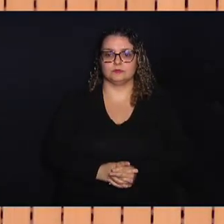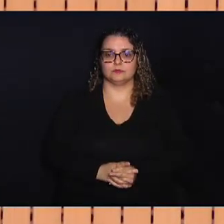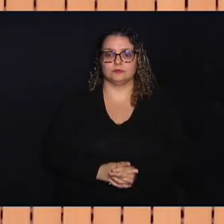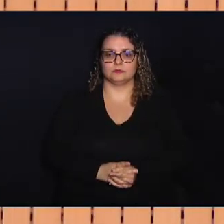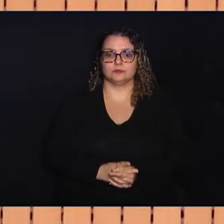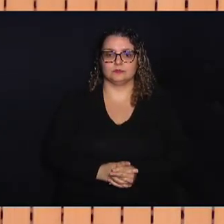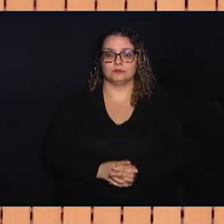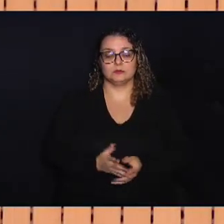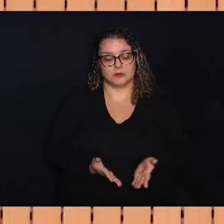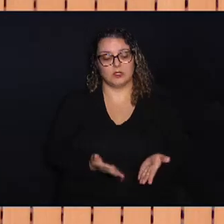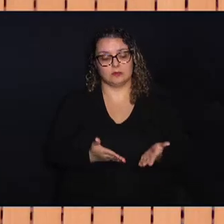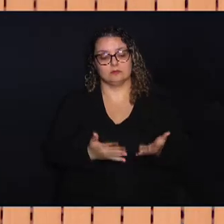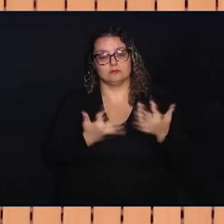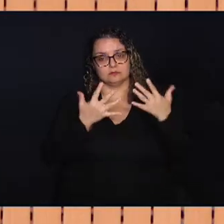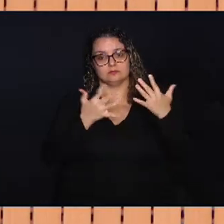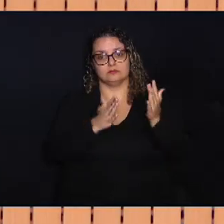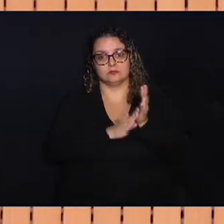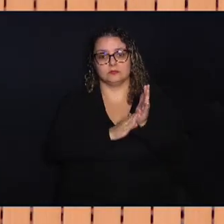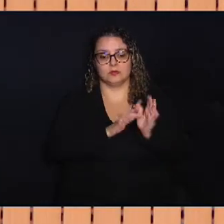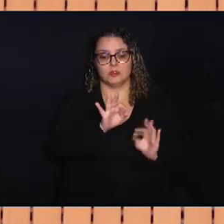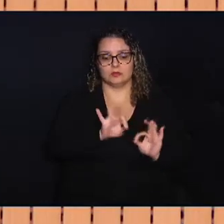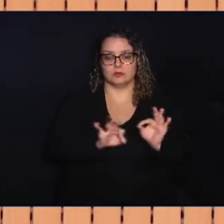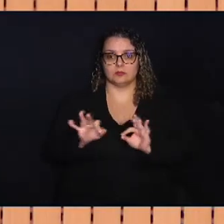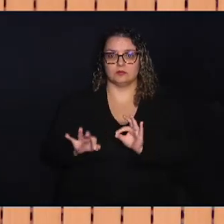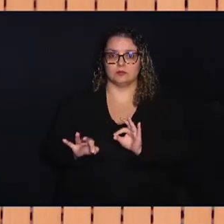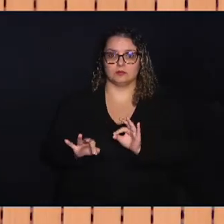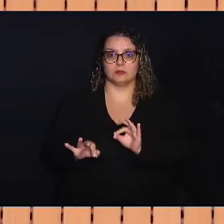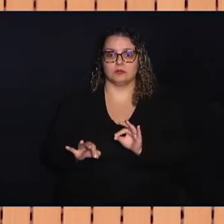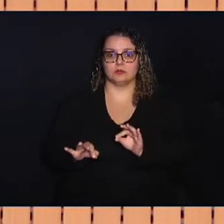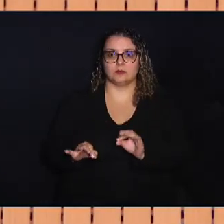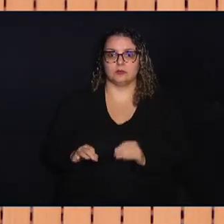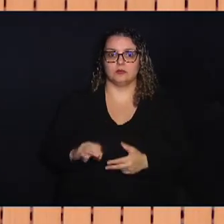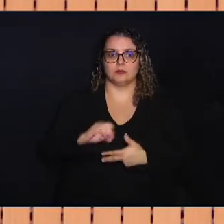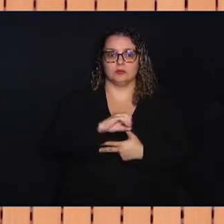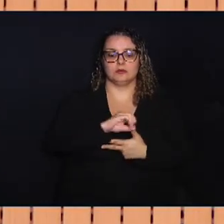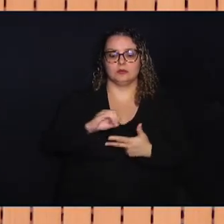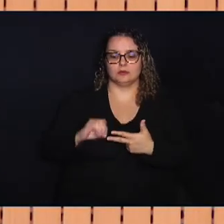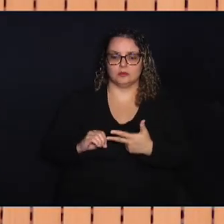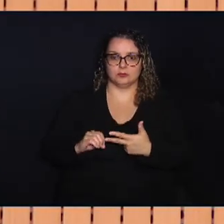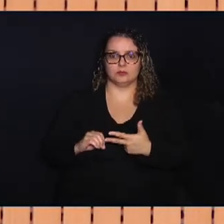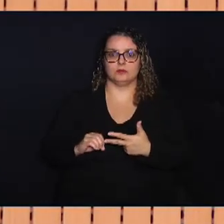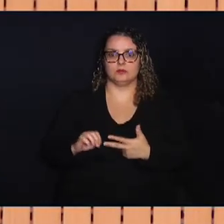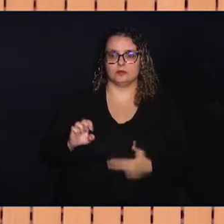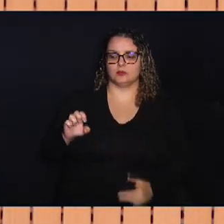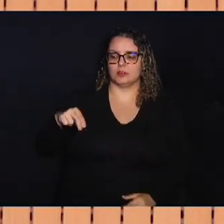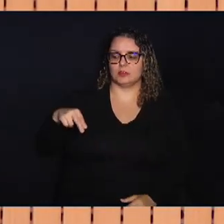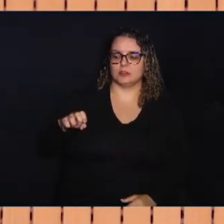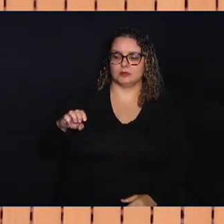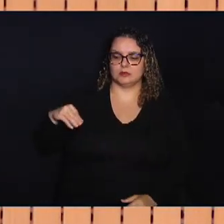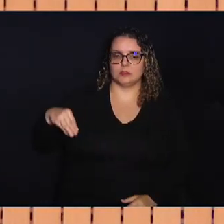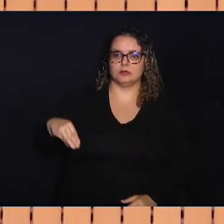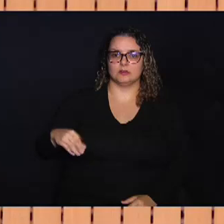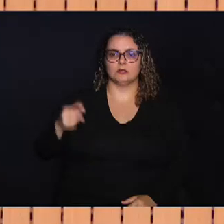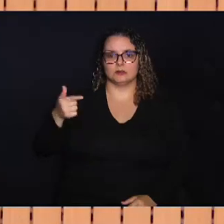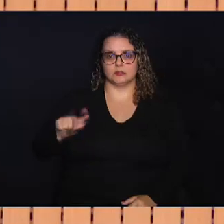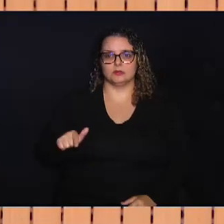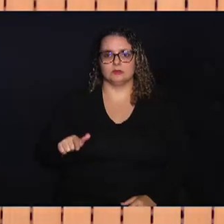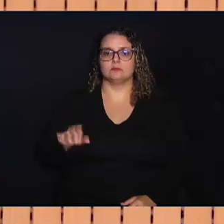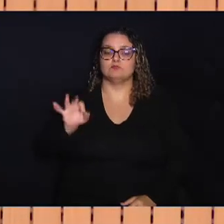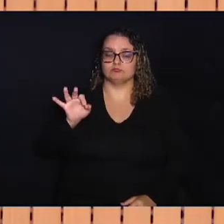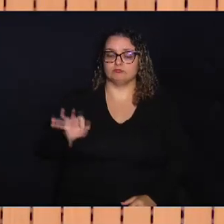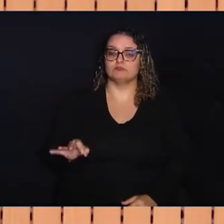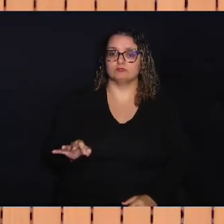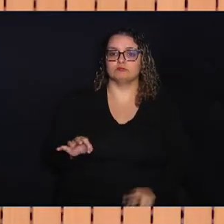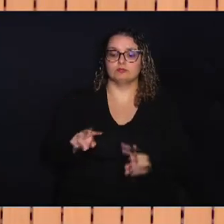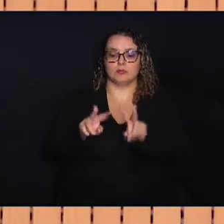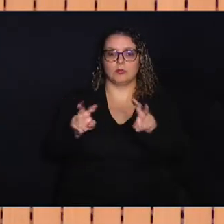exaltar e cumprimentar os organizadores, né, do Exame Nacional do Ensino Médio, que mais uma vez acertam no